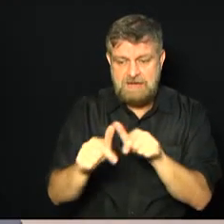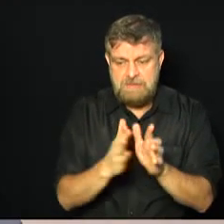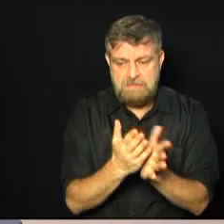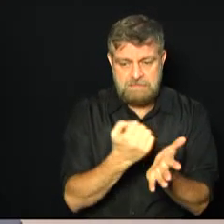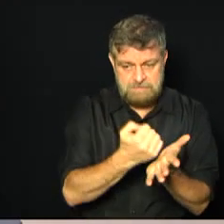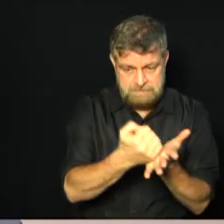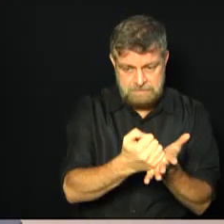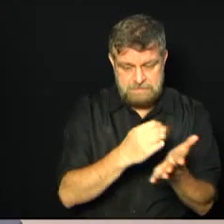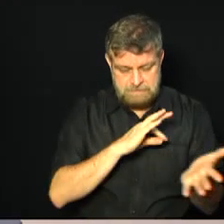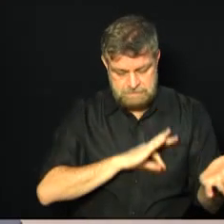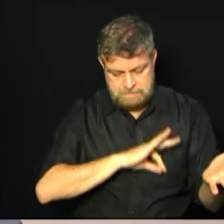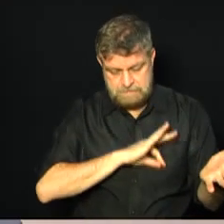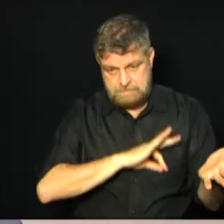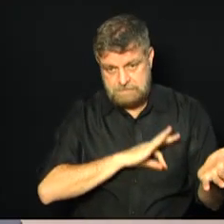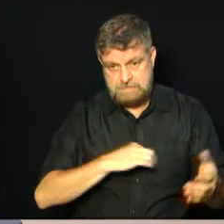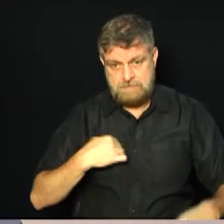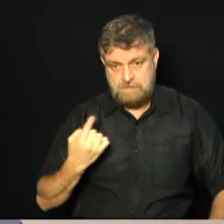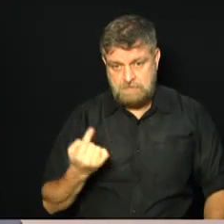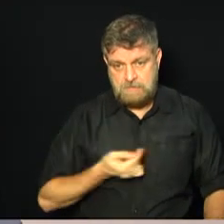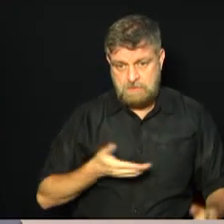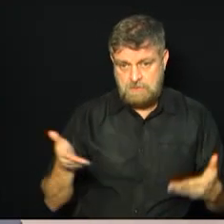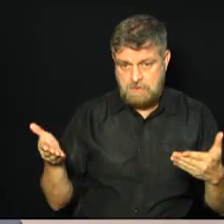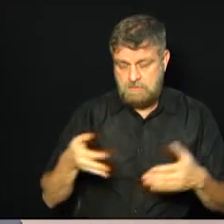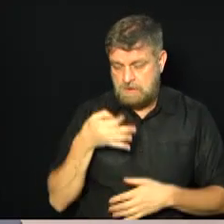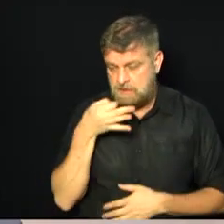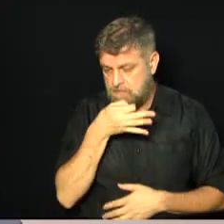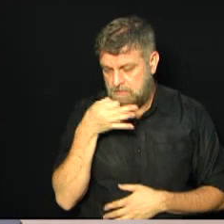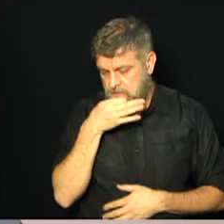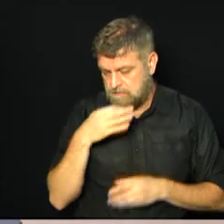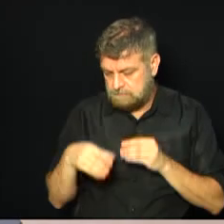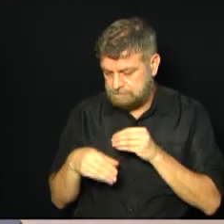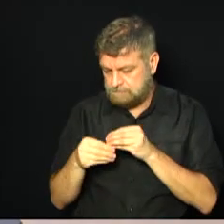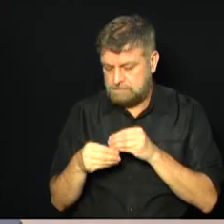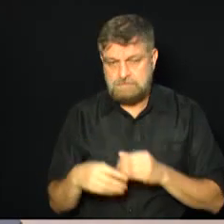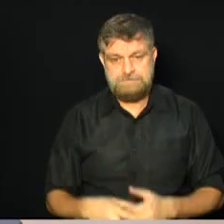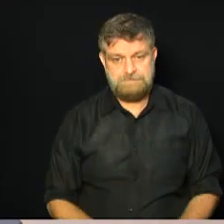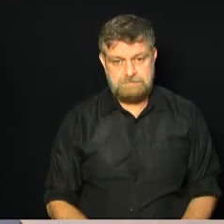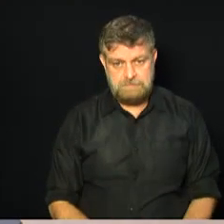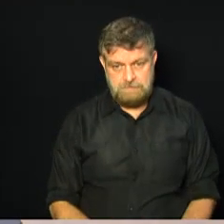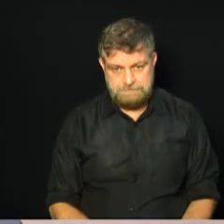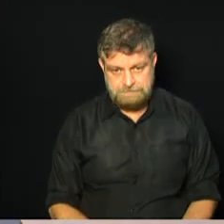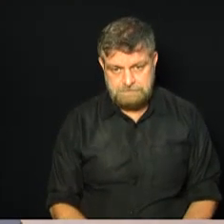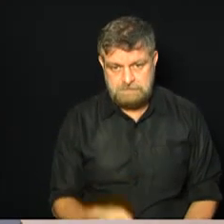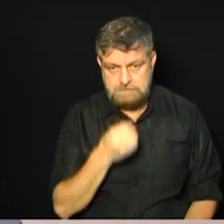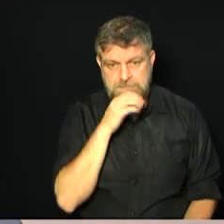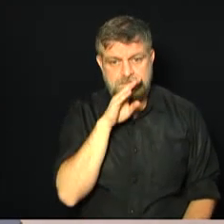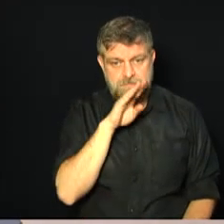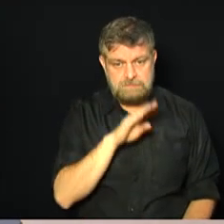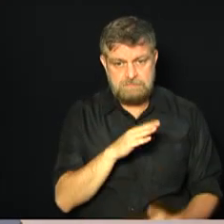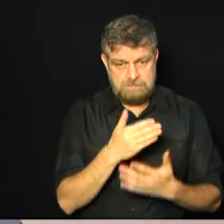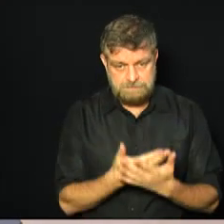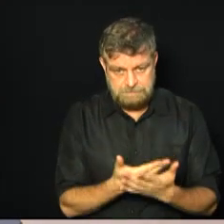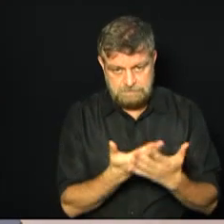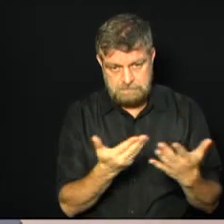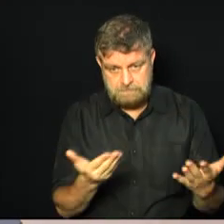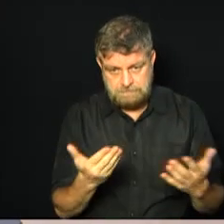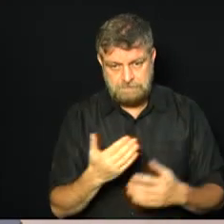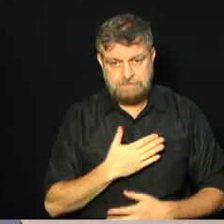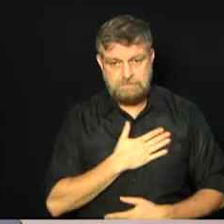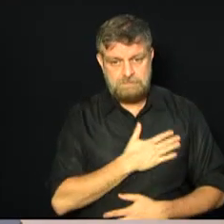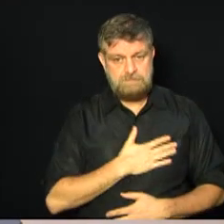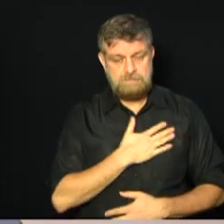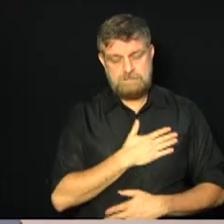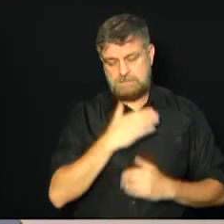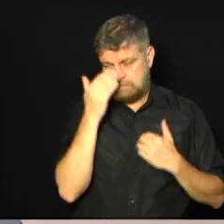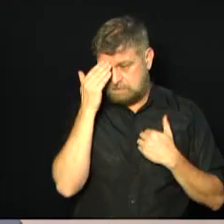fico aqui à disposição. Agora passo a palavra para você para as considerações finais. Boa tarde a todos. Gostaria aqui também de agradecer